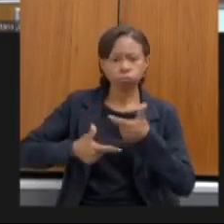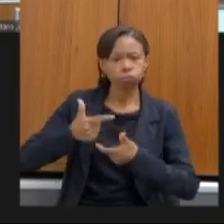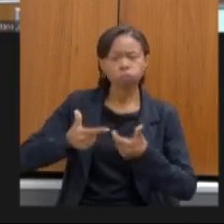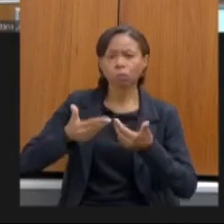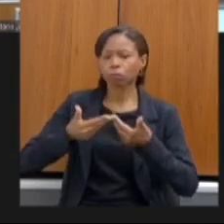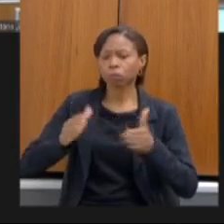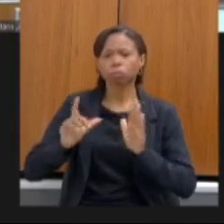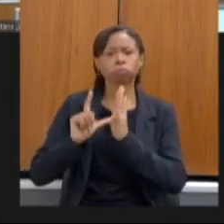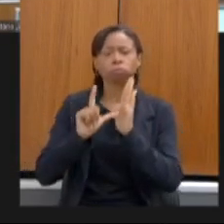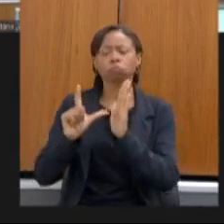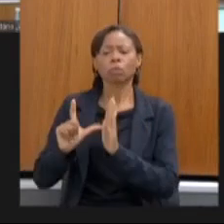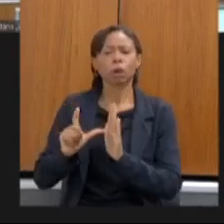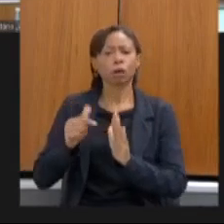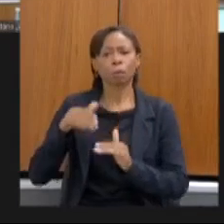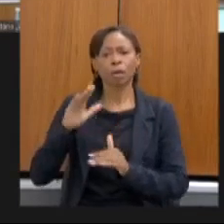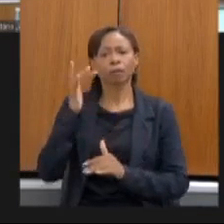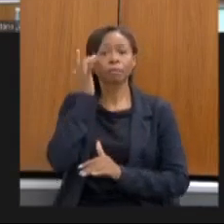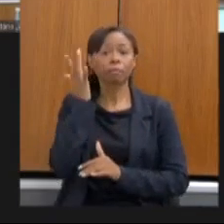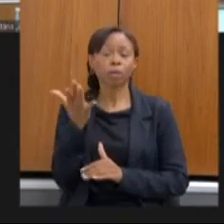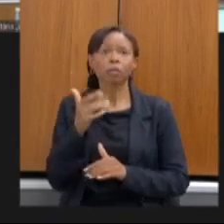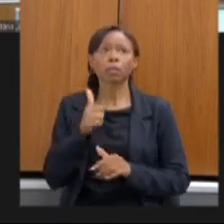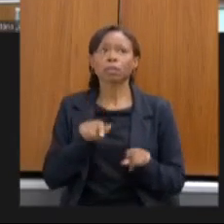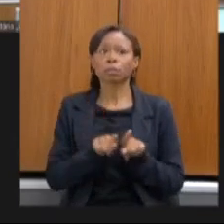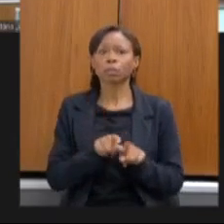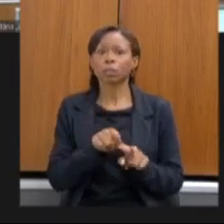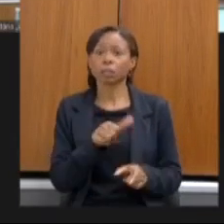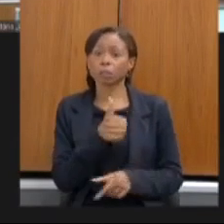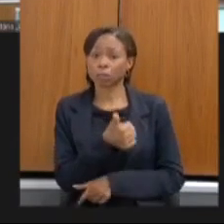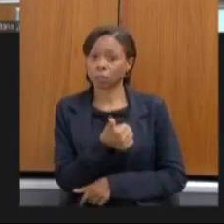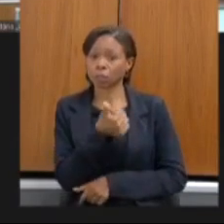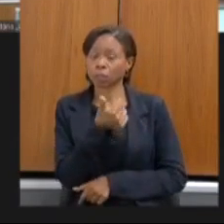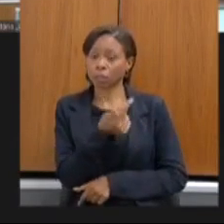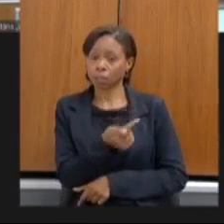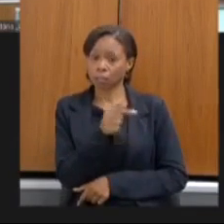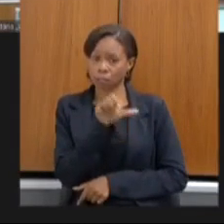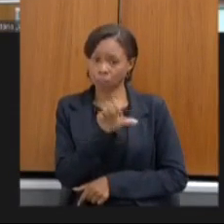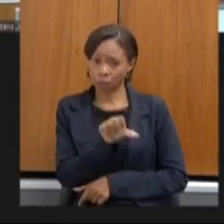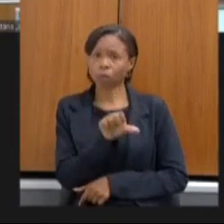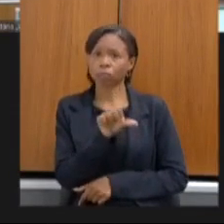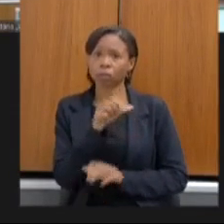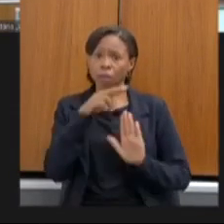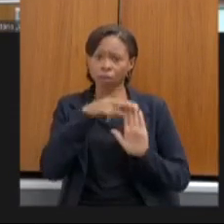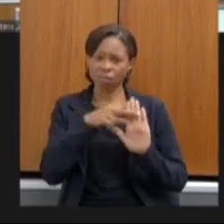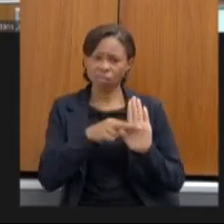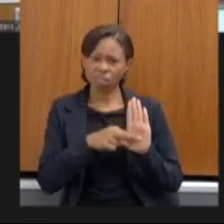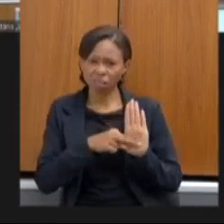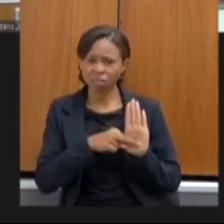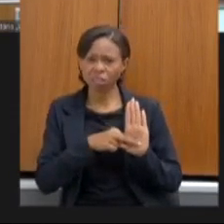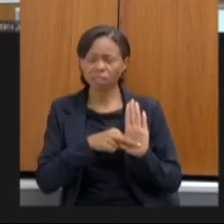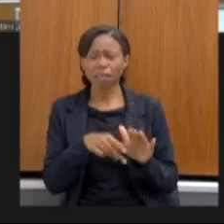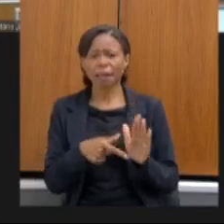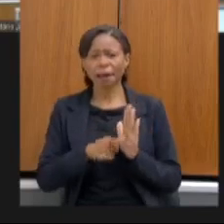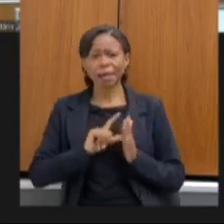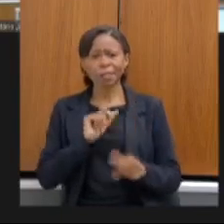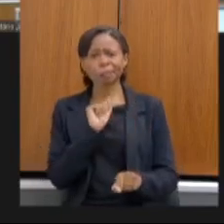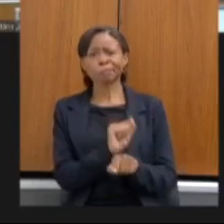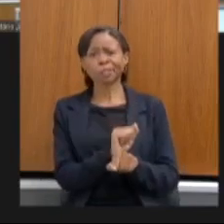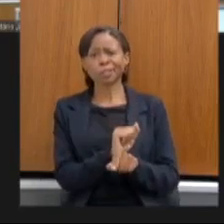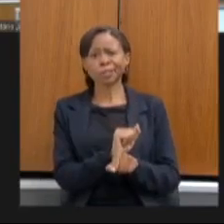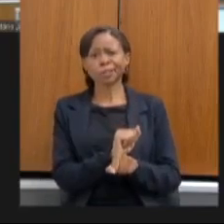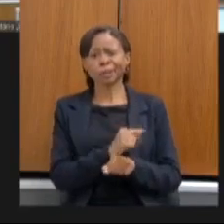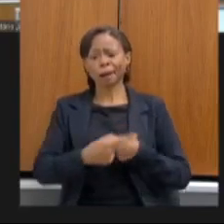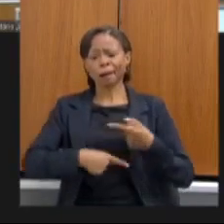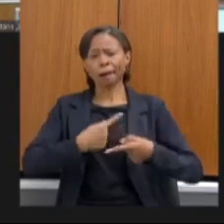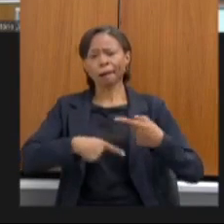que programas também centro o normativo obsoletos antagônicos que estava atrapalhando a vida do